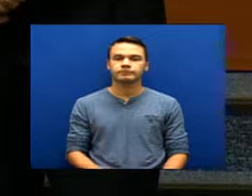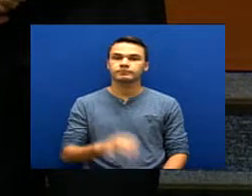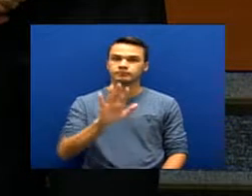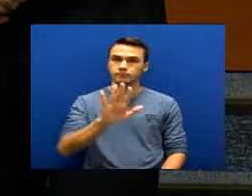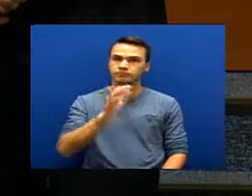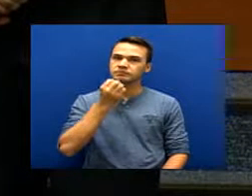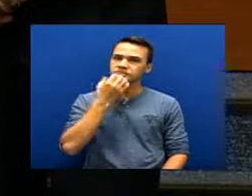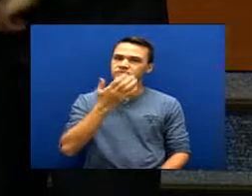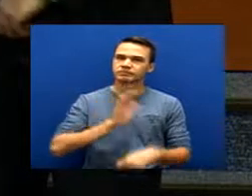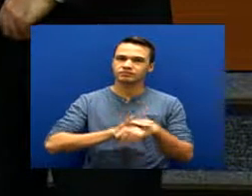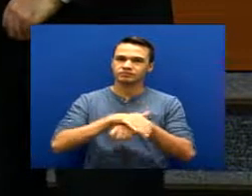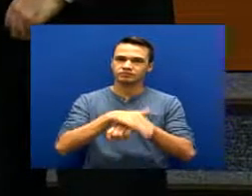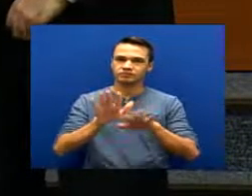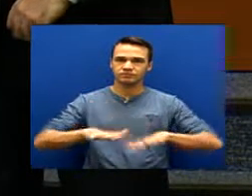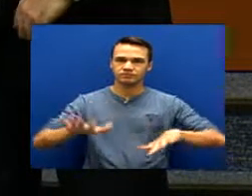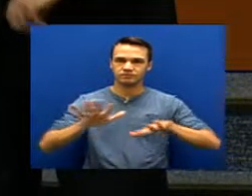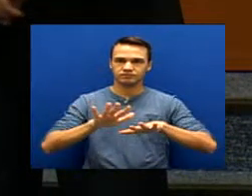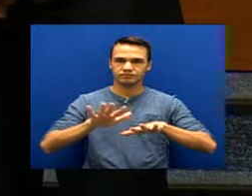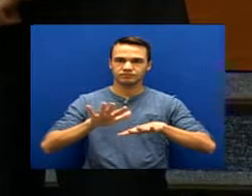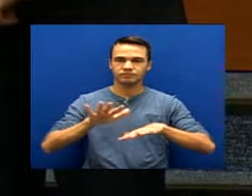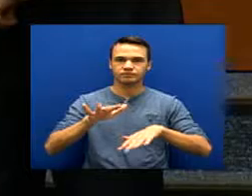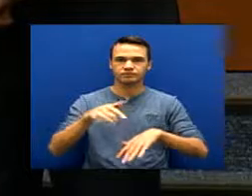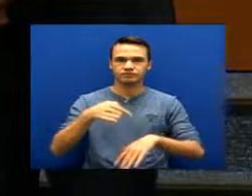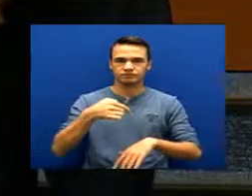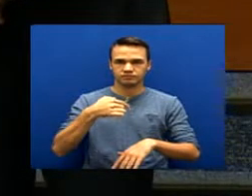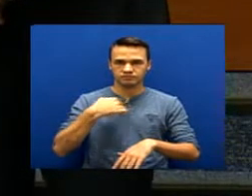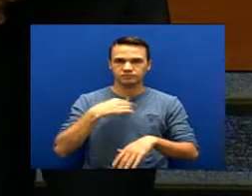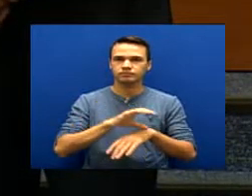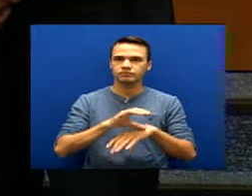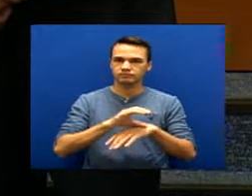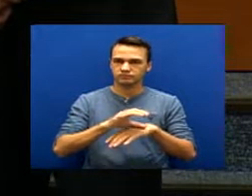querido, esses votos de congratulação,